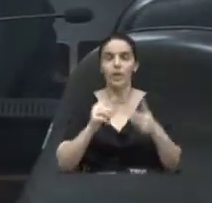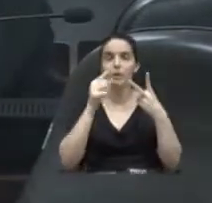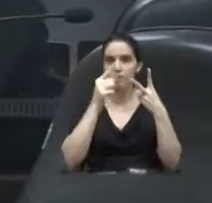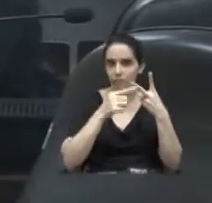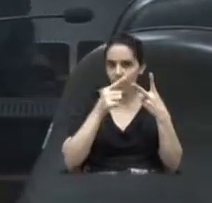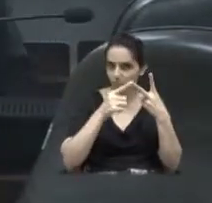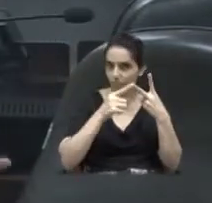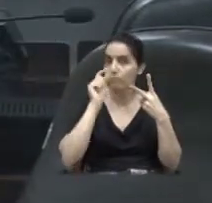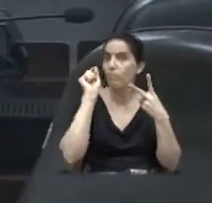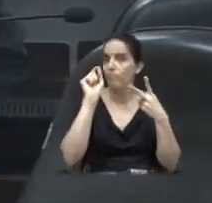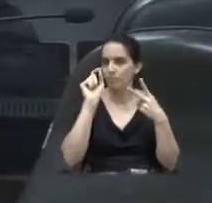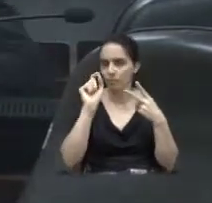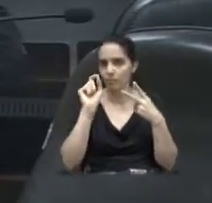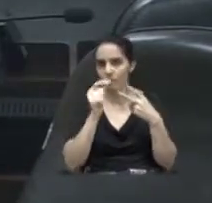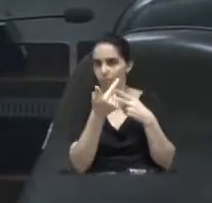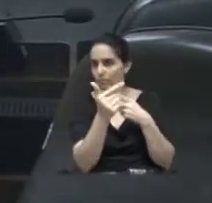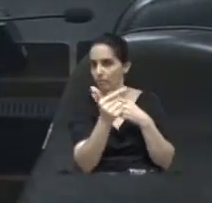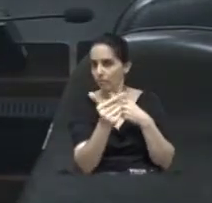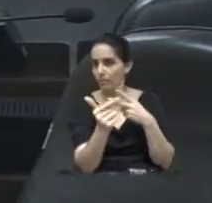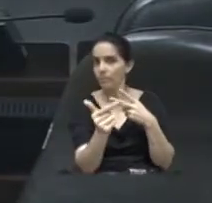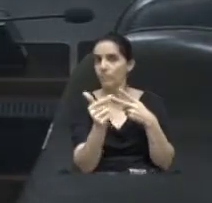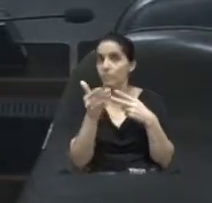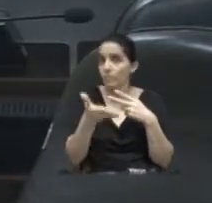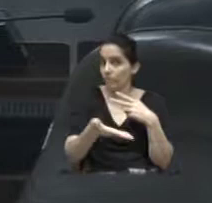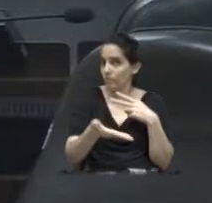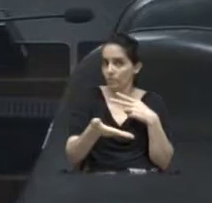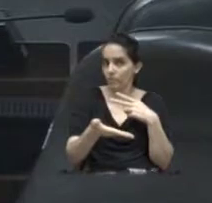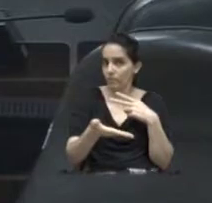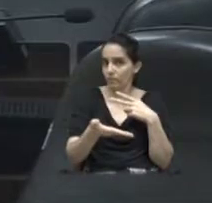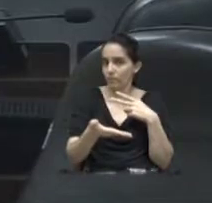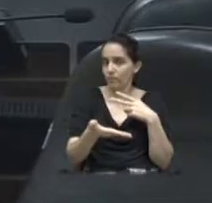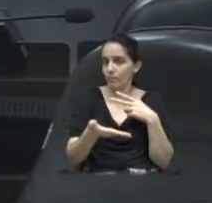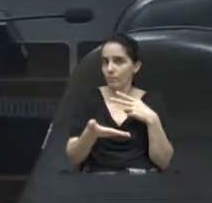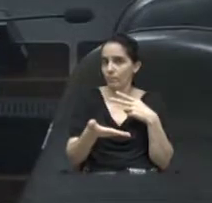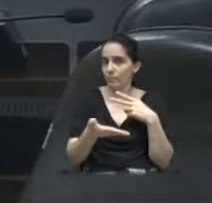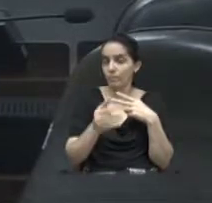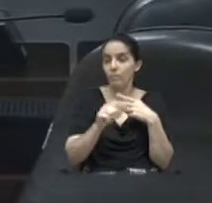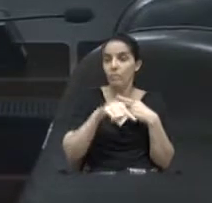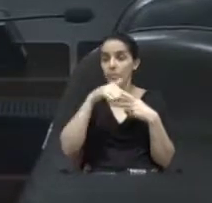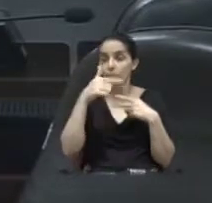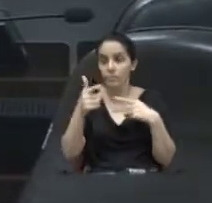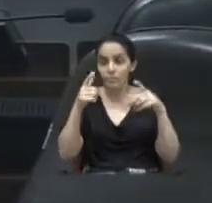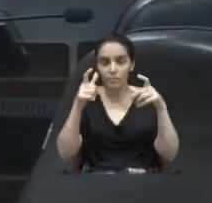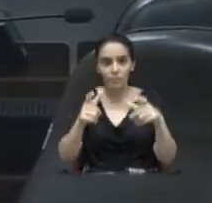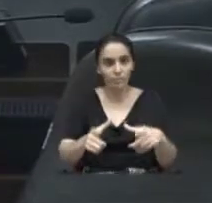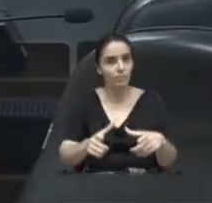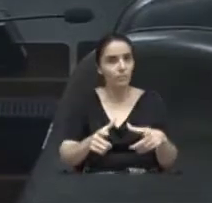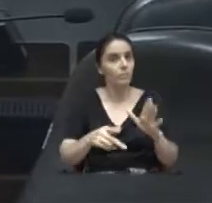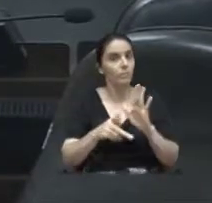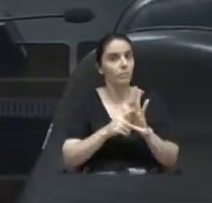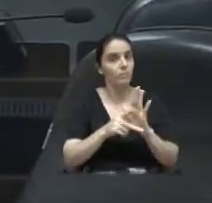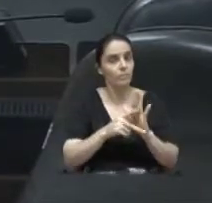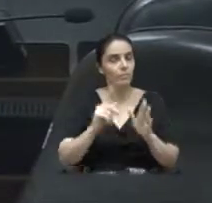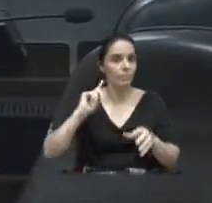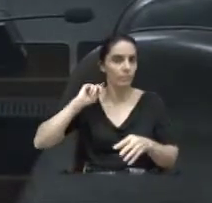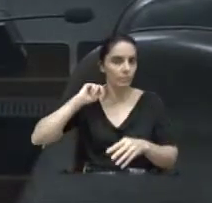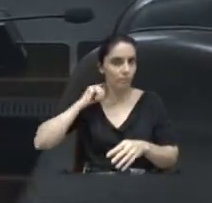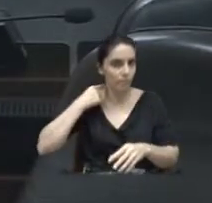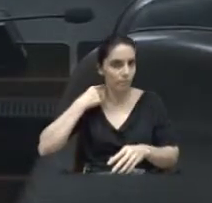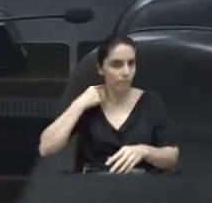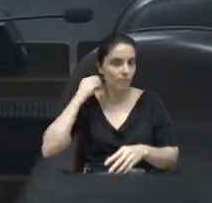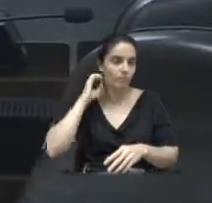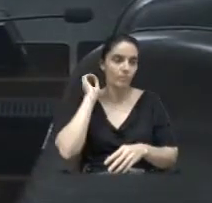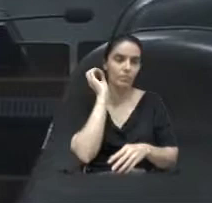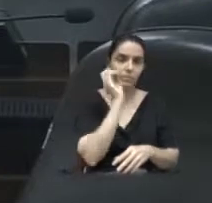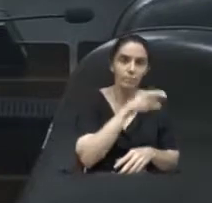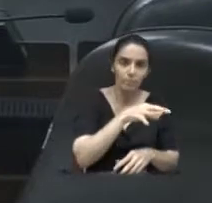ponto, que nós não temos hoje uma outra área que não seja aquela destinada à expansão da terceira